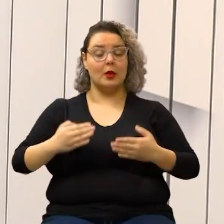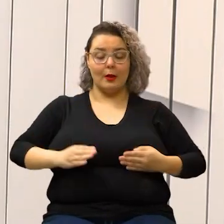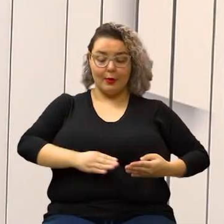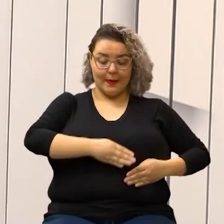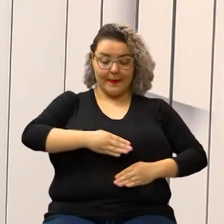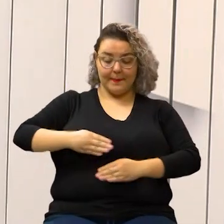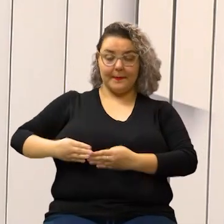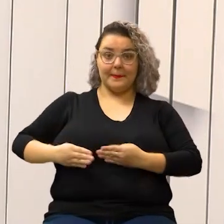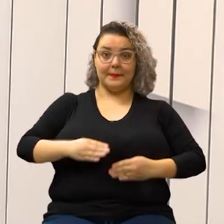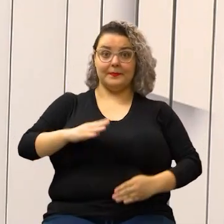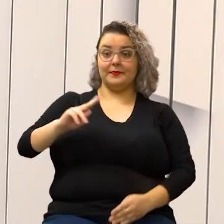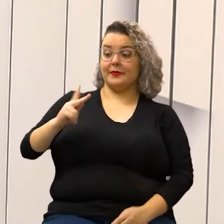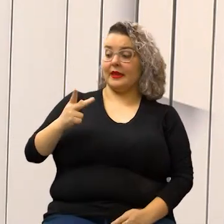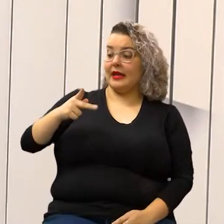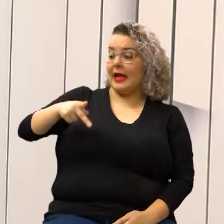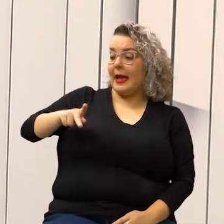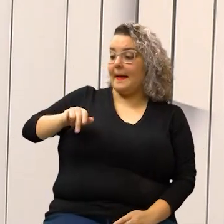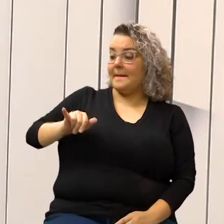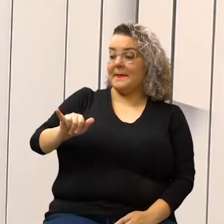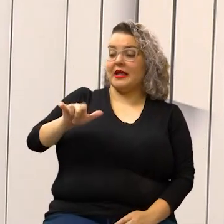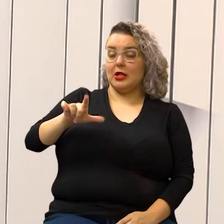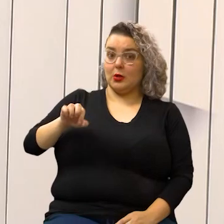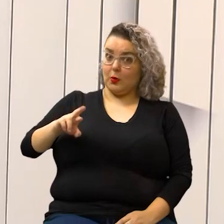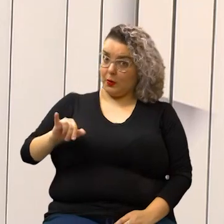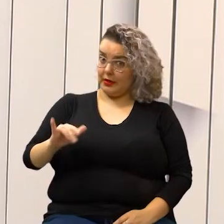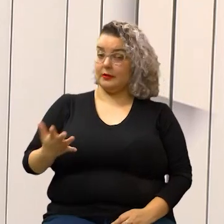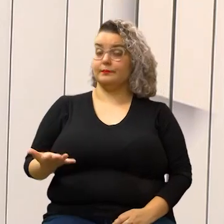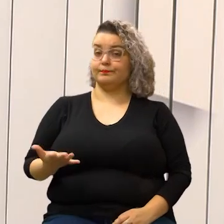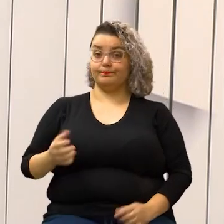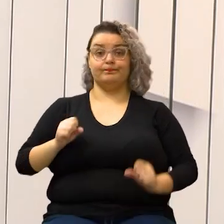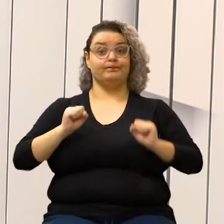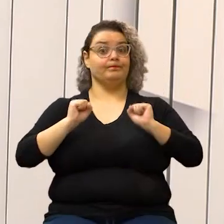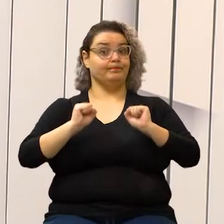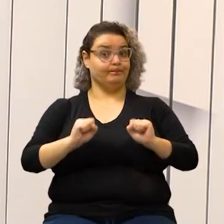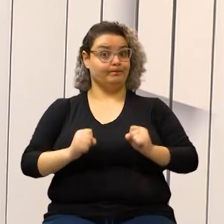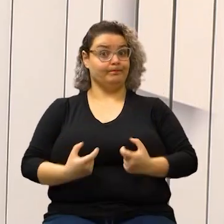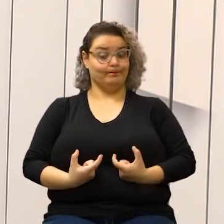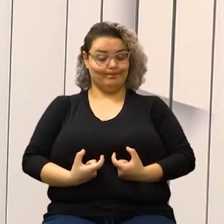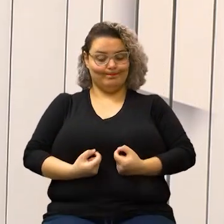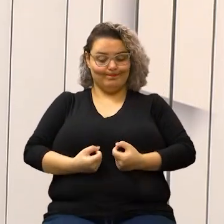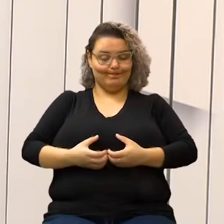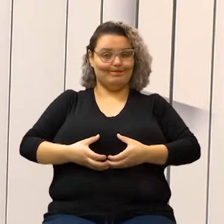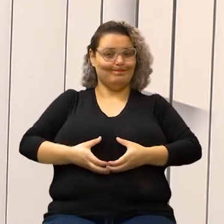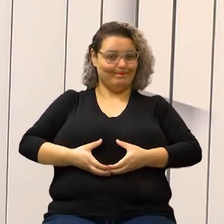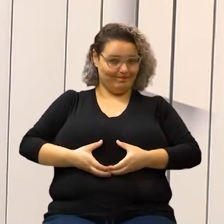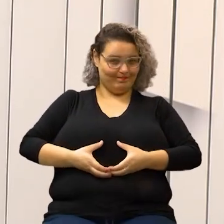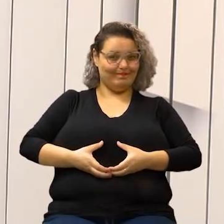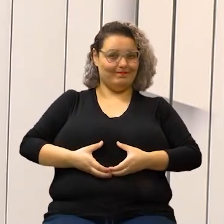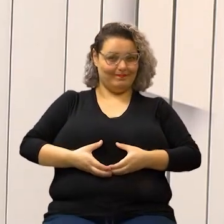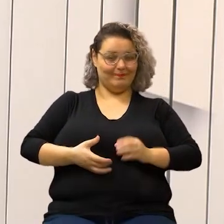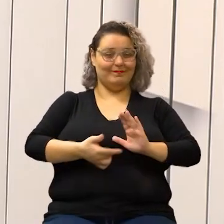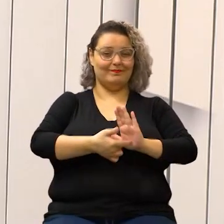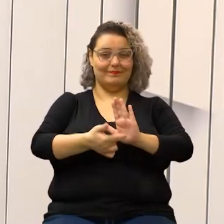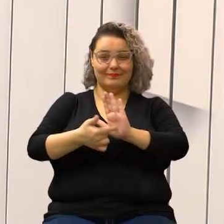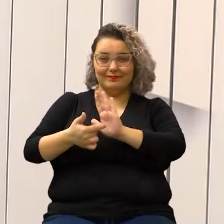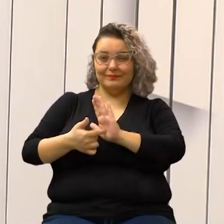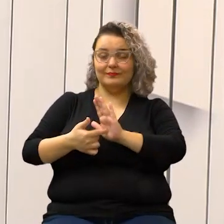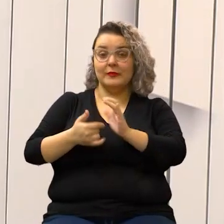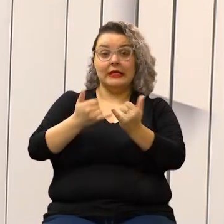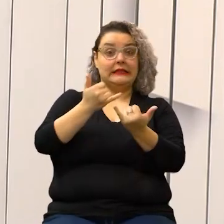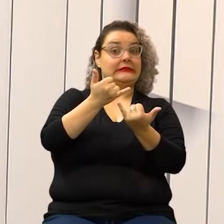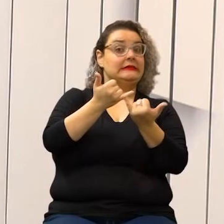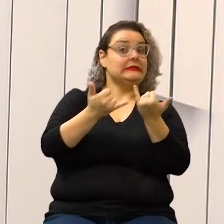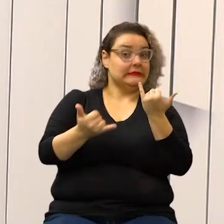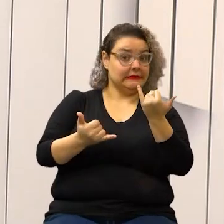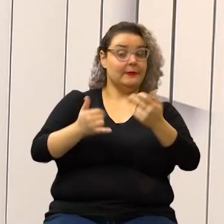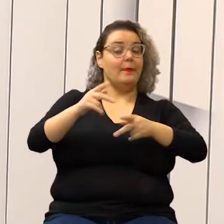a bactéria H. pylori, uma bactéria que pode causar câncer de estômago e se manifesta em cerca